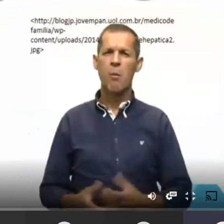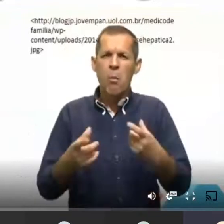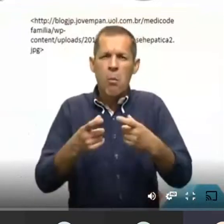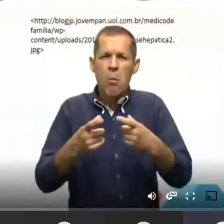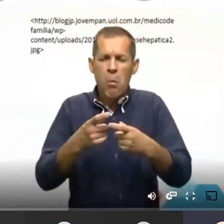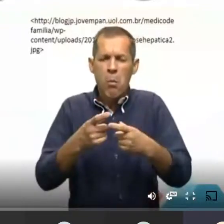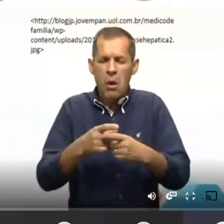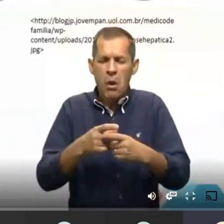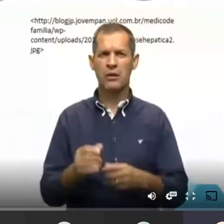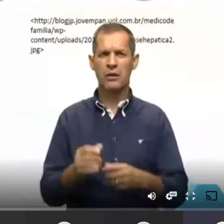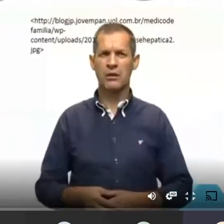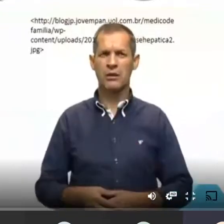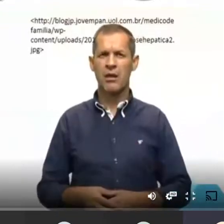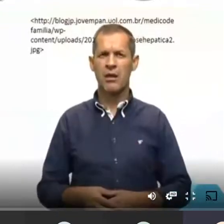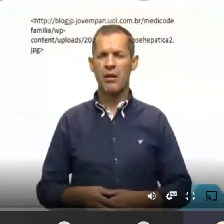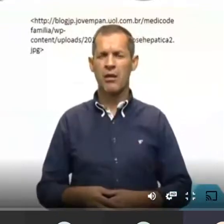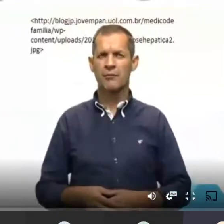baixa